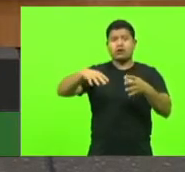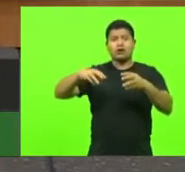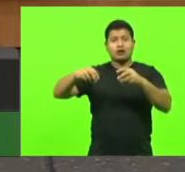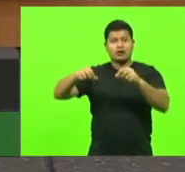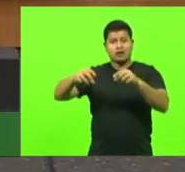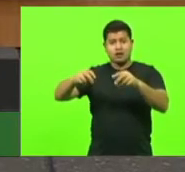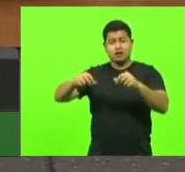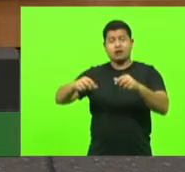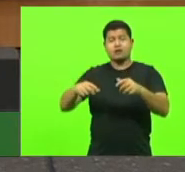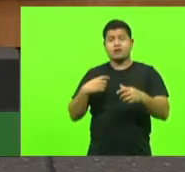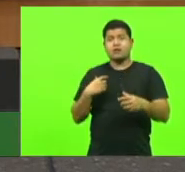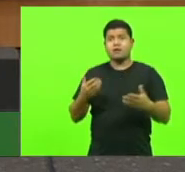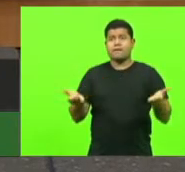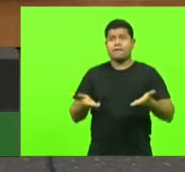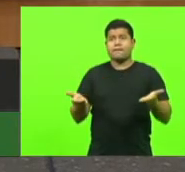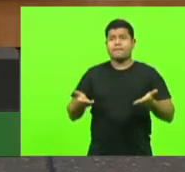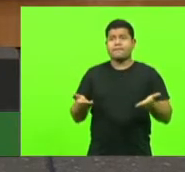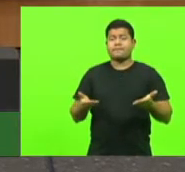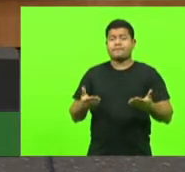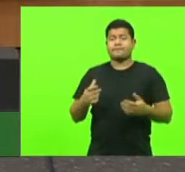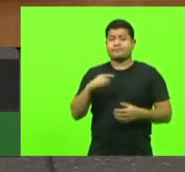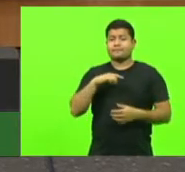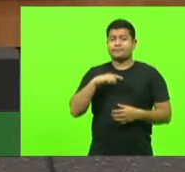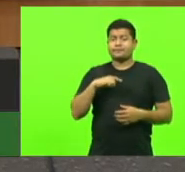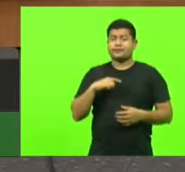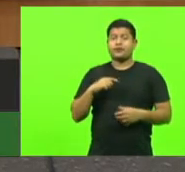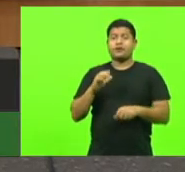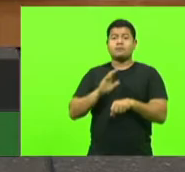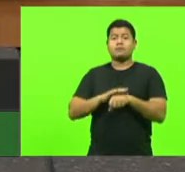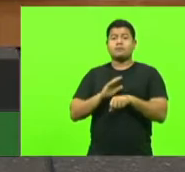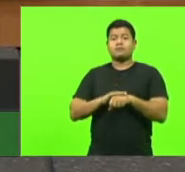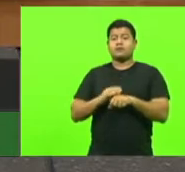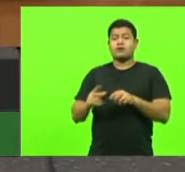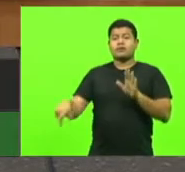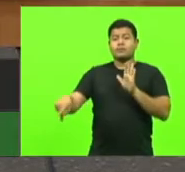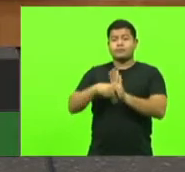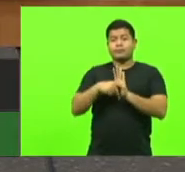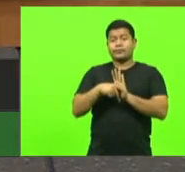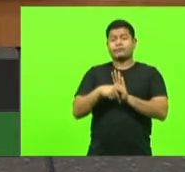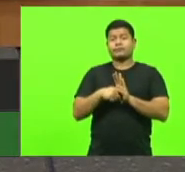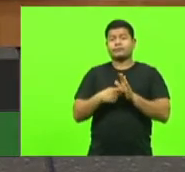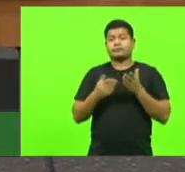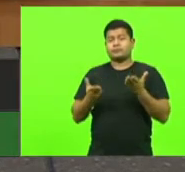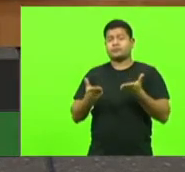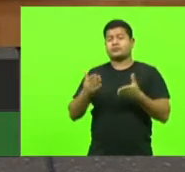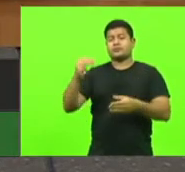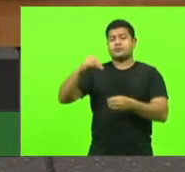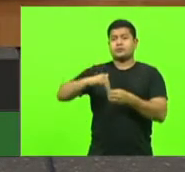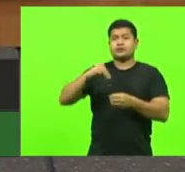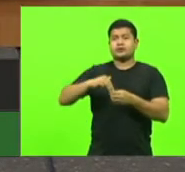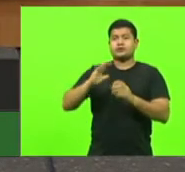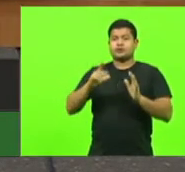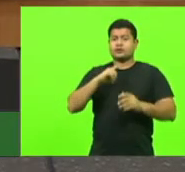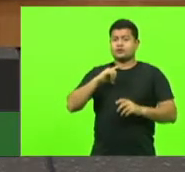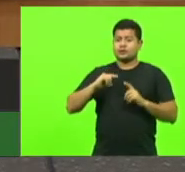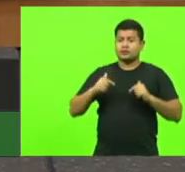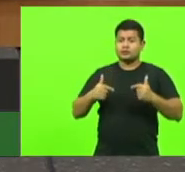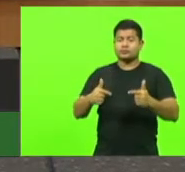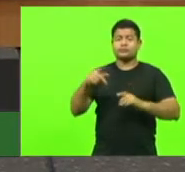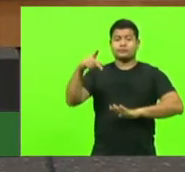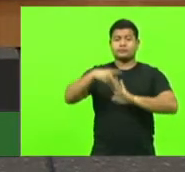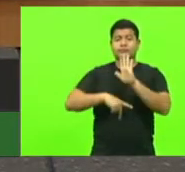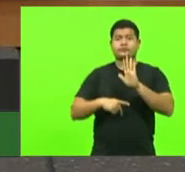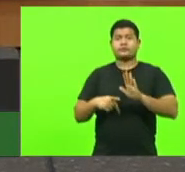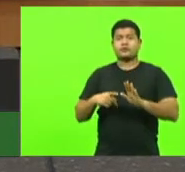tempo, né, tendo a propriedade do município de Bom Retiro, e já tem iniciativas aí, projetos que estão